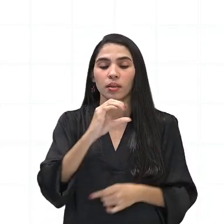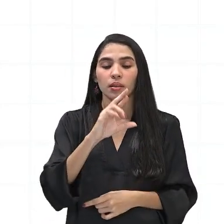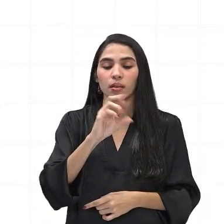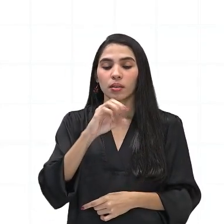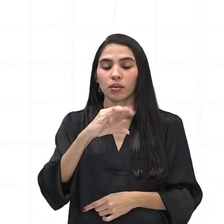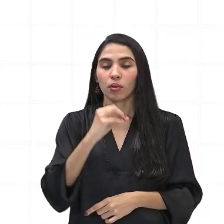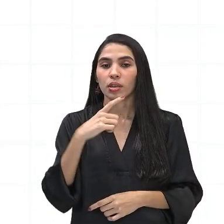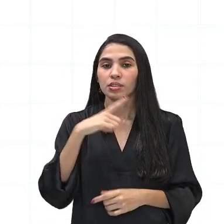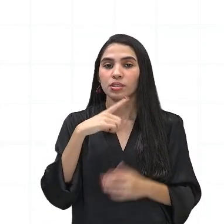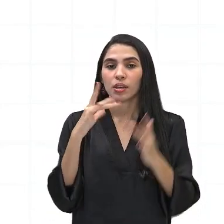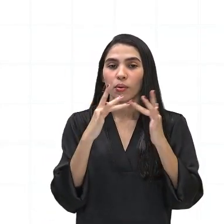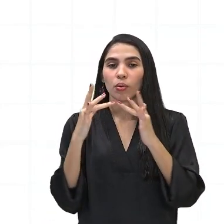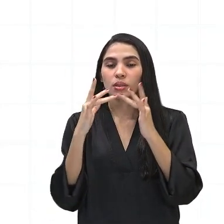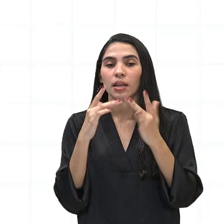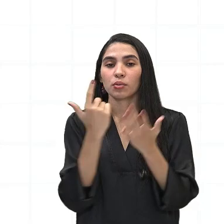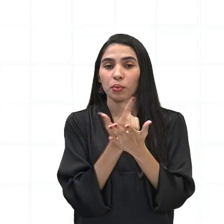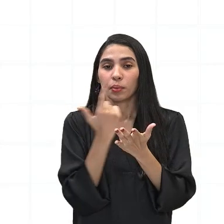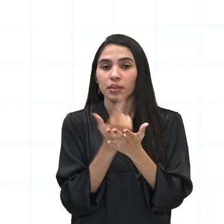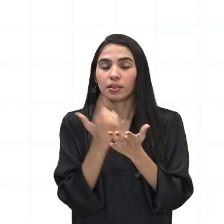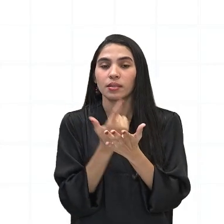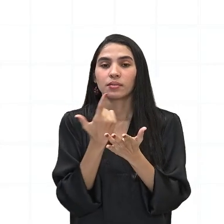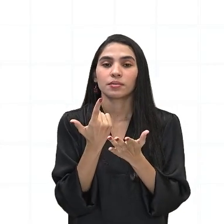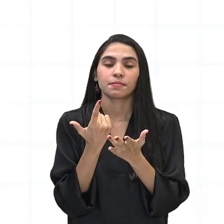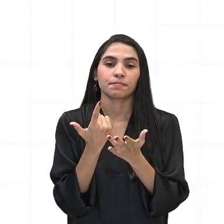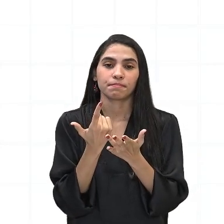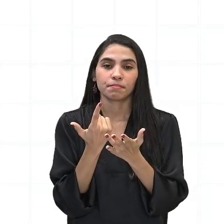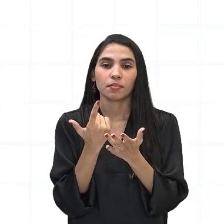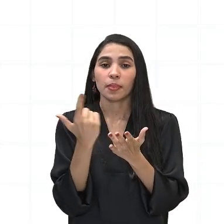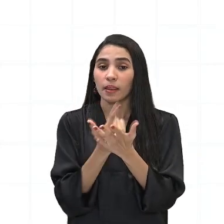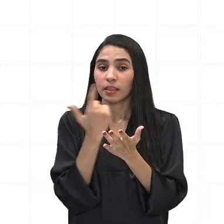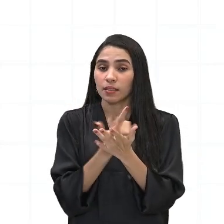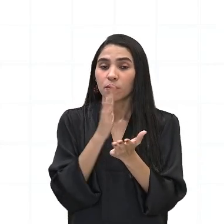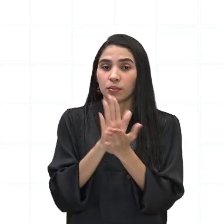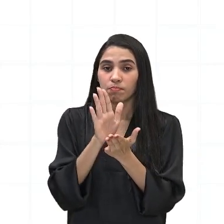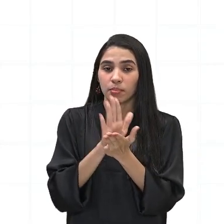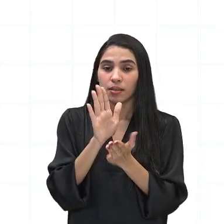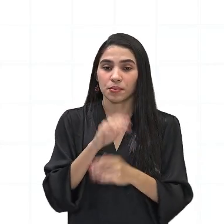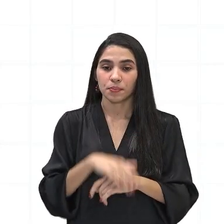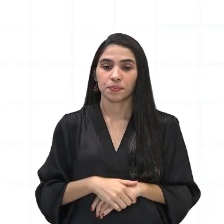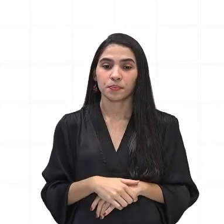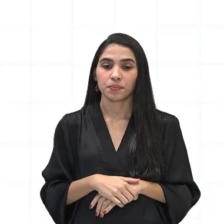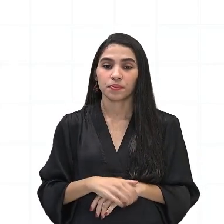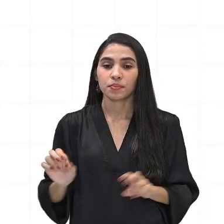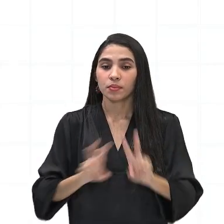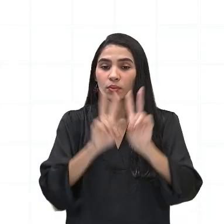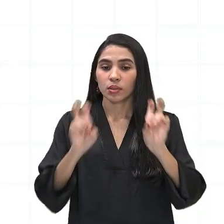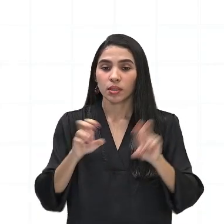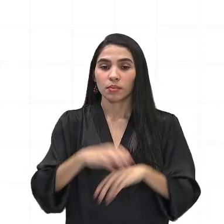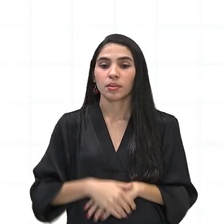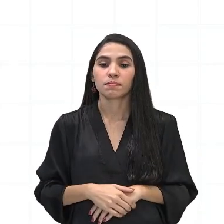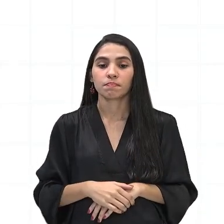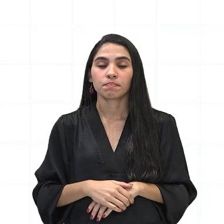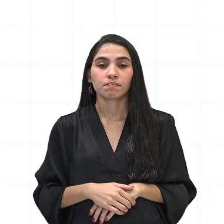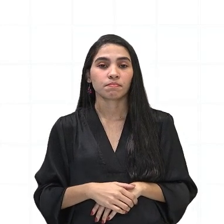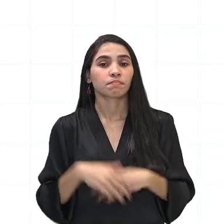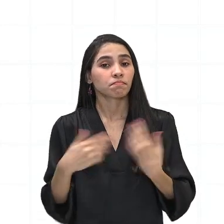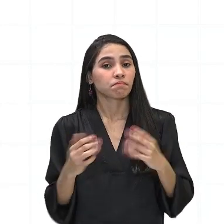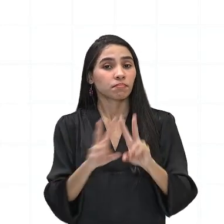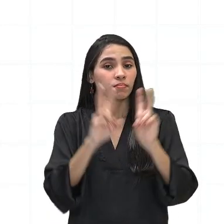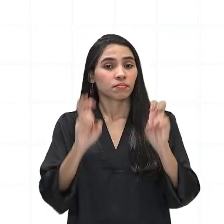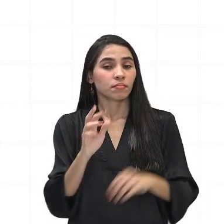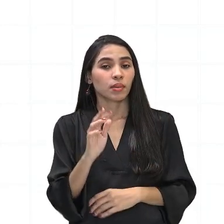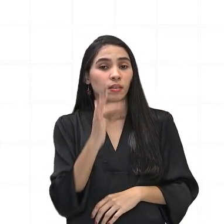dessa realidade, um fato que é ali aparentemente comum, corriqueiro, né? Então, professora, mas e